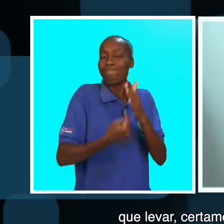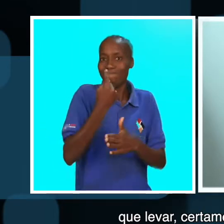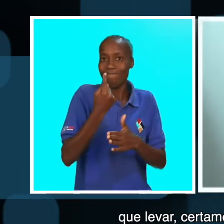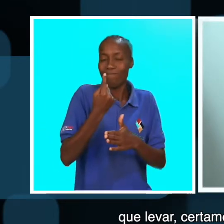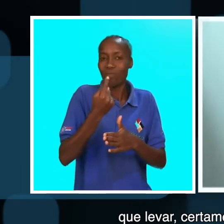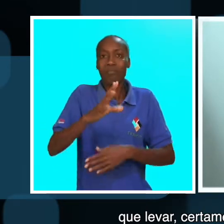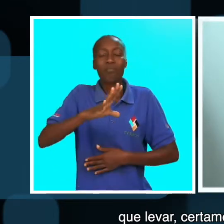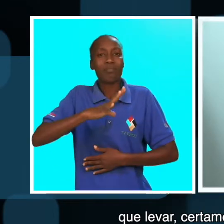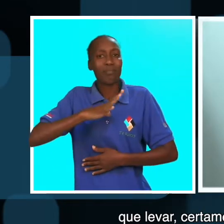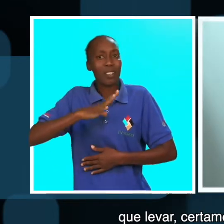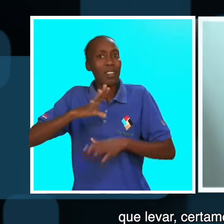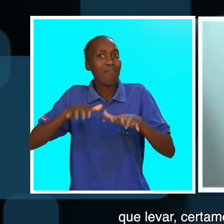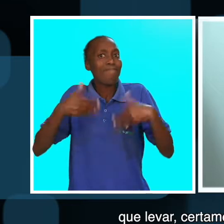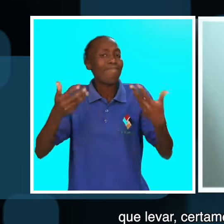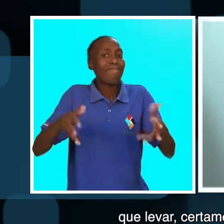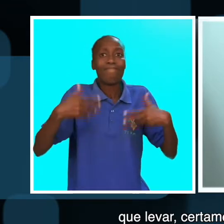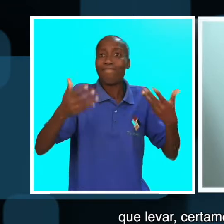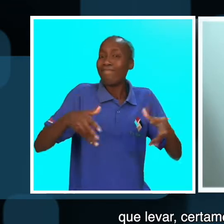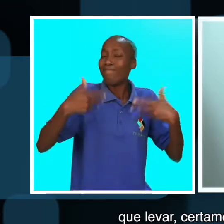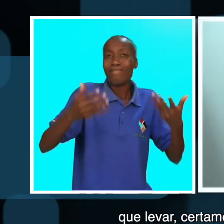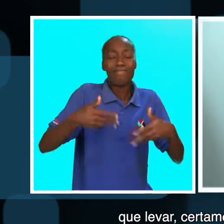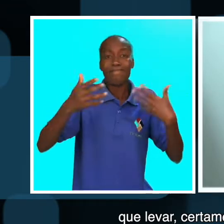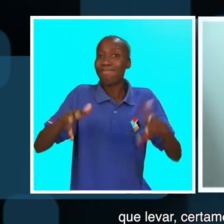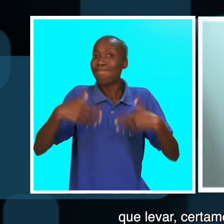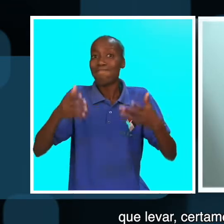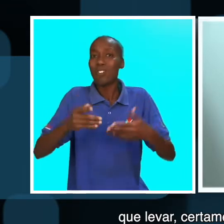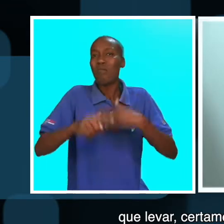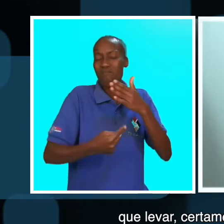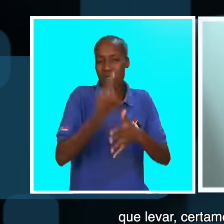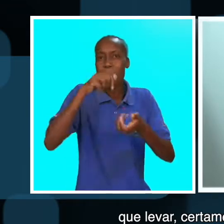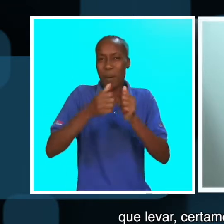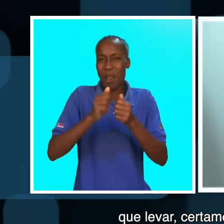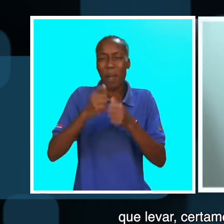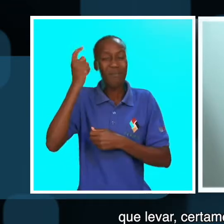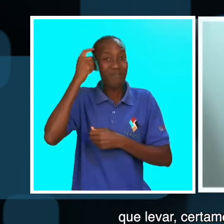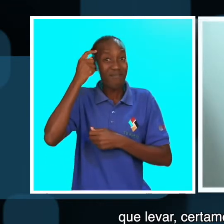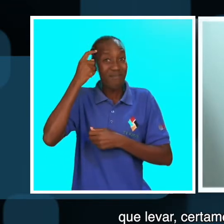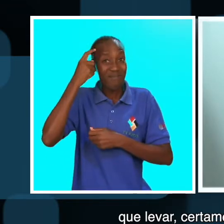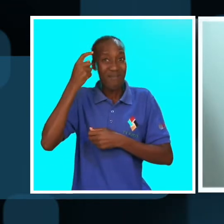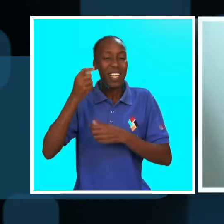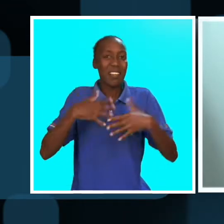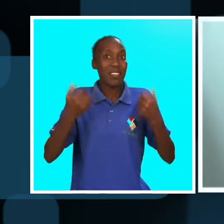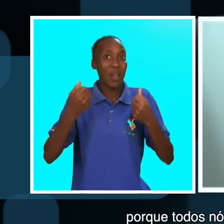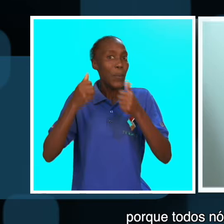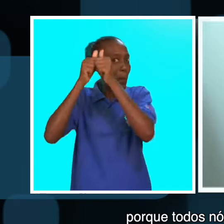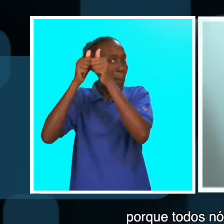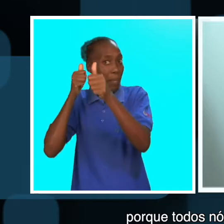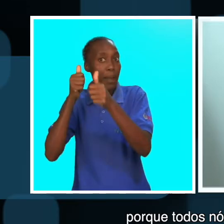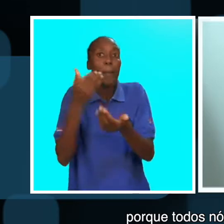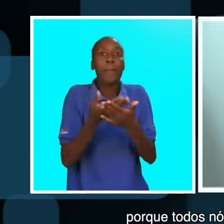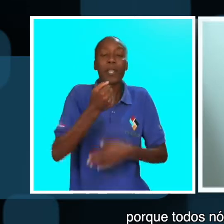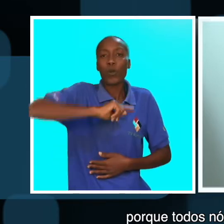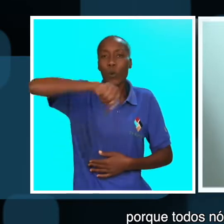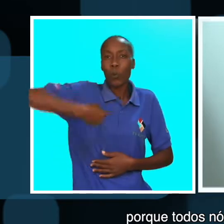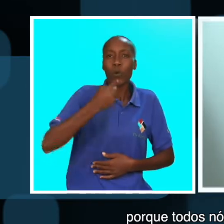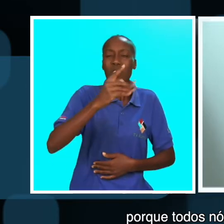a uma A uma disfuncionalidade a nível da saúde mental Porque todos